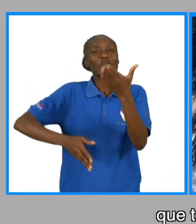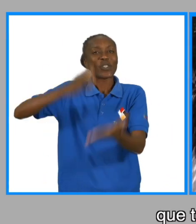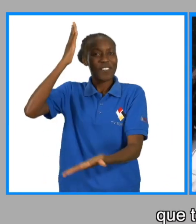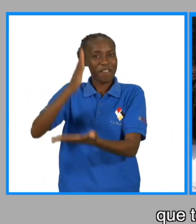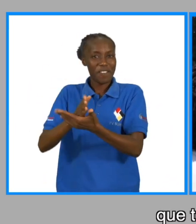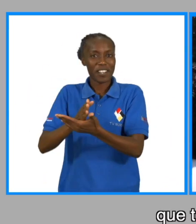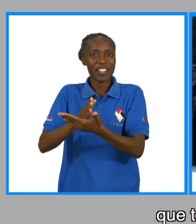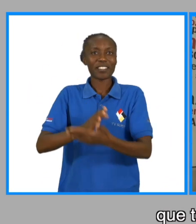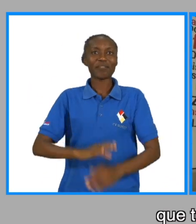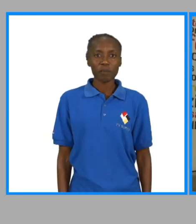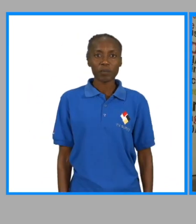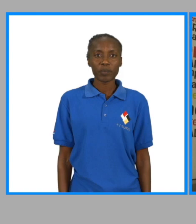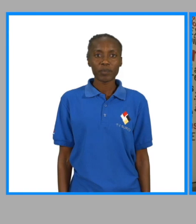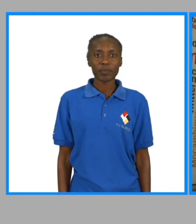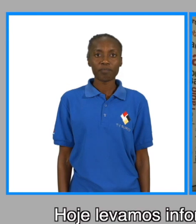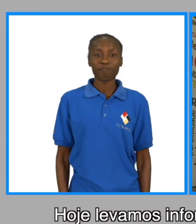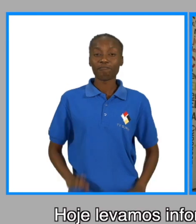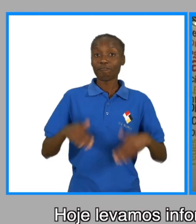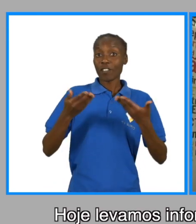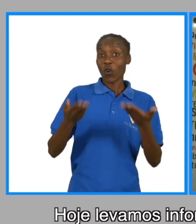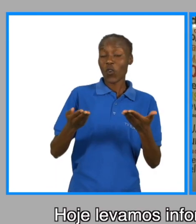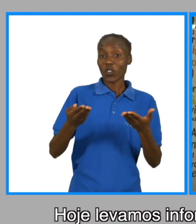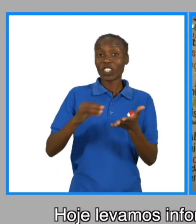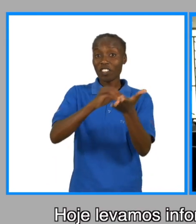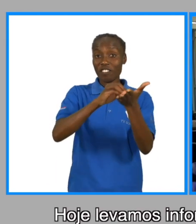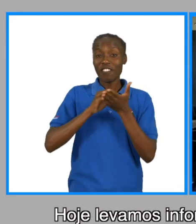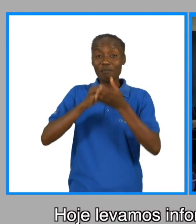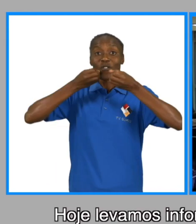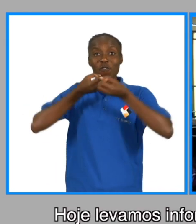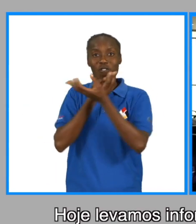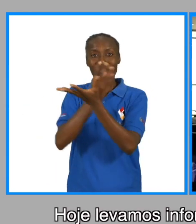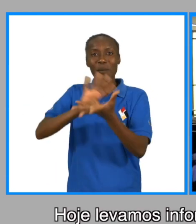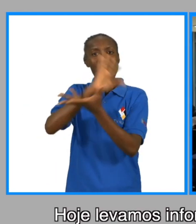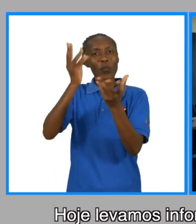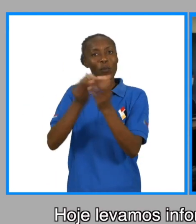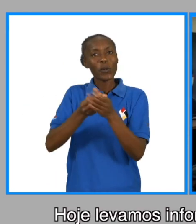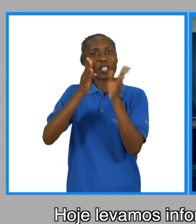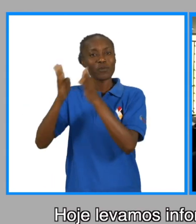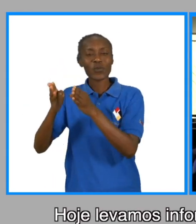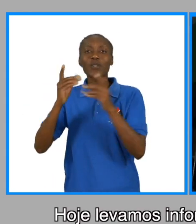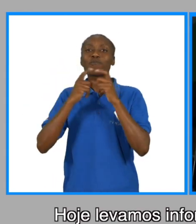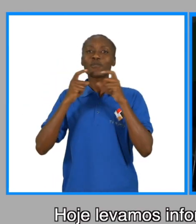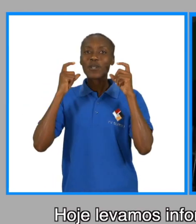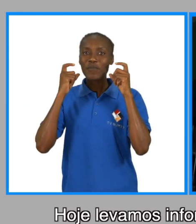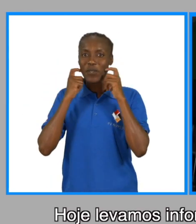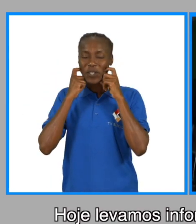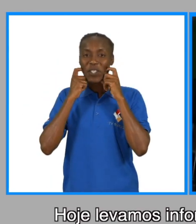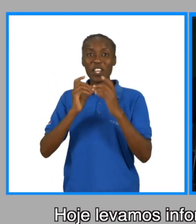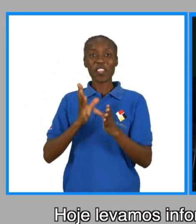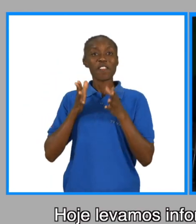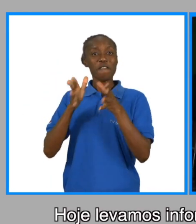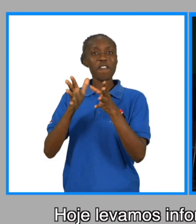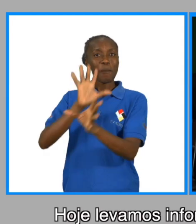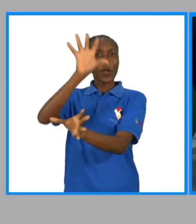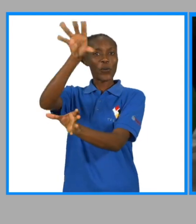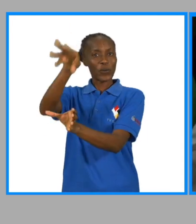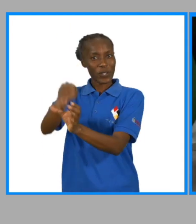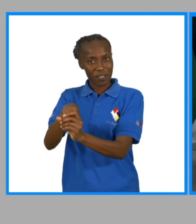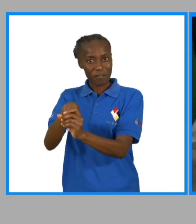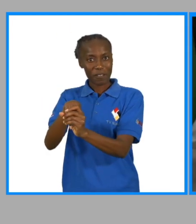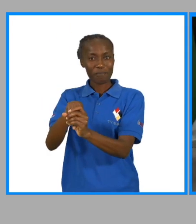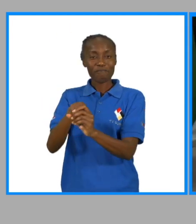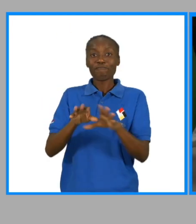tornou realidade. Hoje levamos informação para todos os moçambicanos de forma inclusiva.